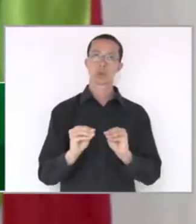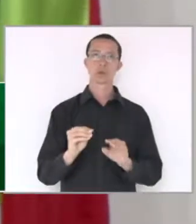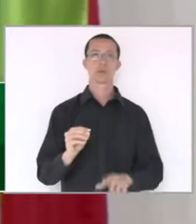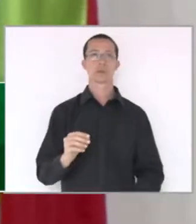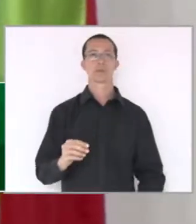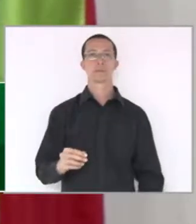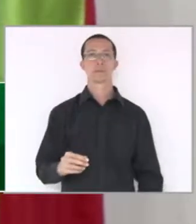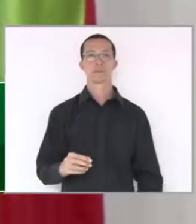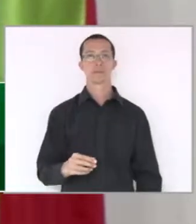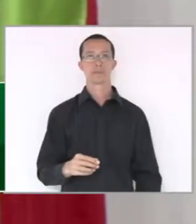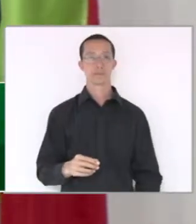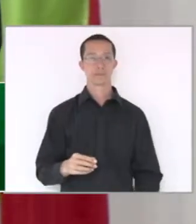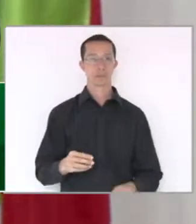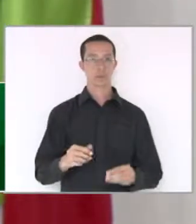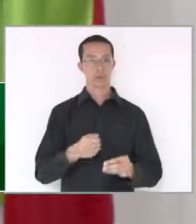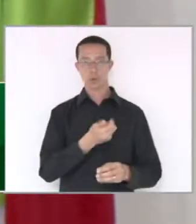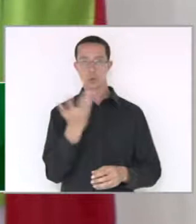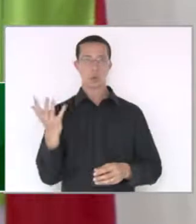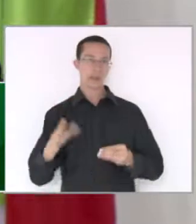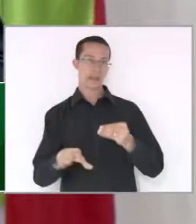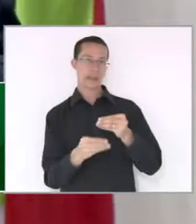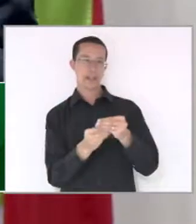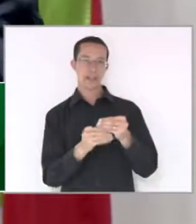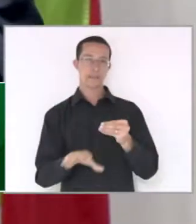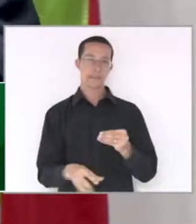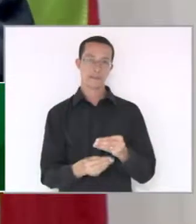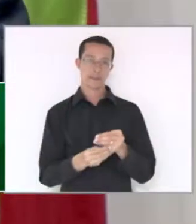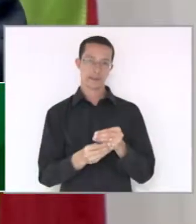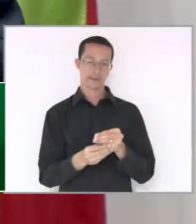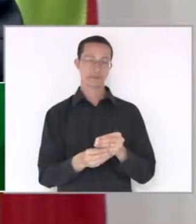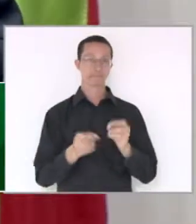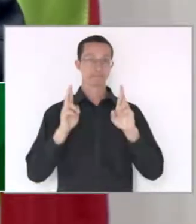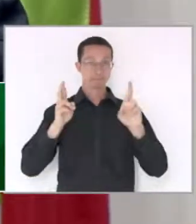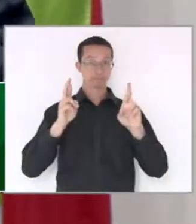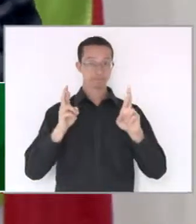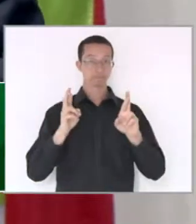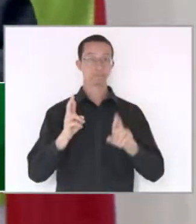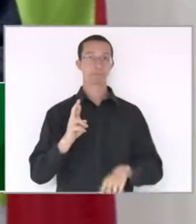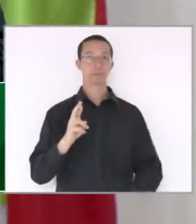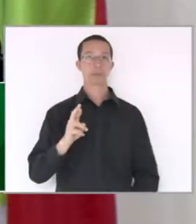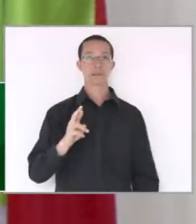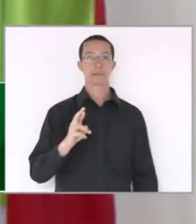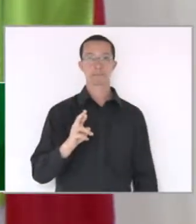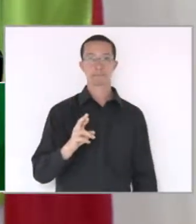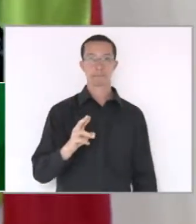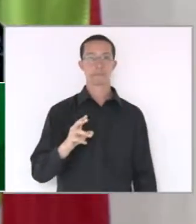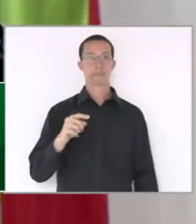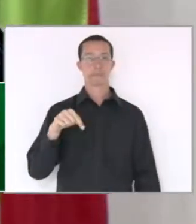algumas emendas e espero que o governo do Estado de Santa Catarina